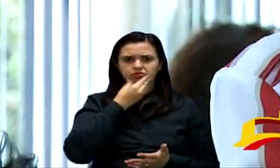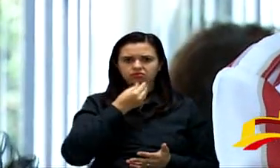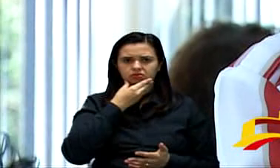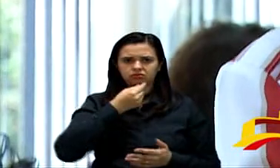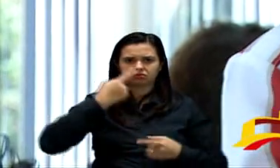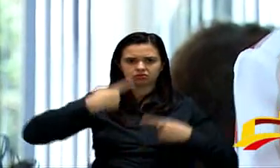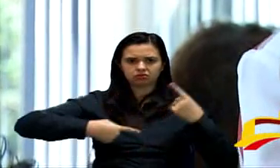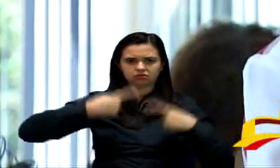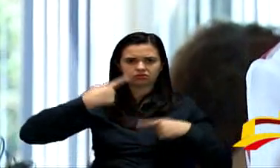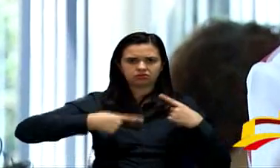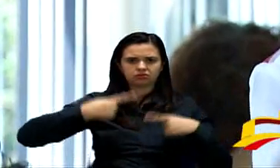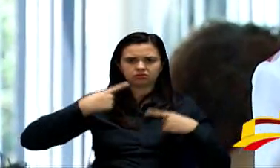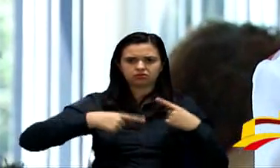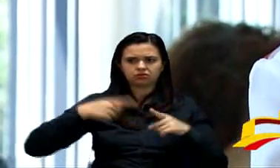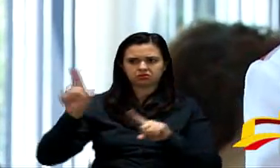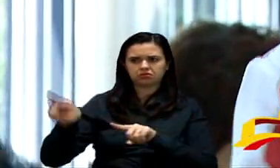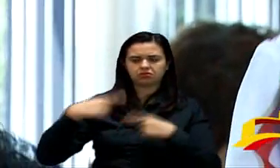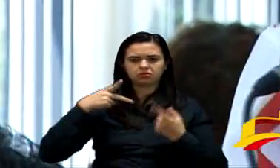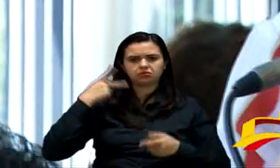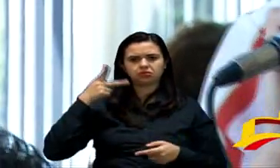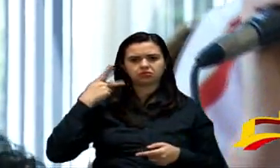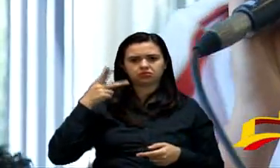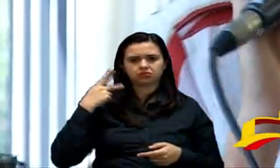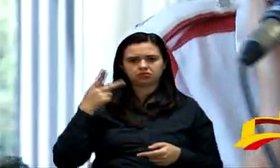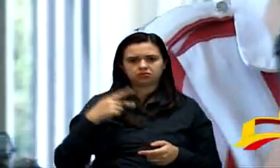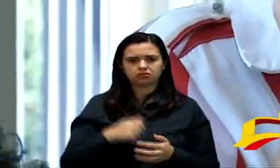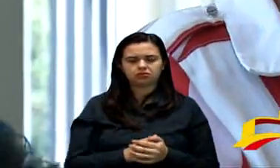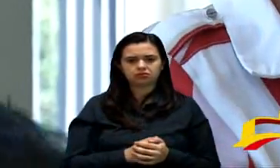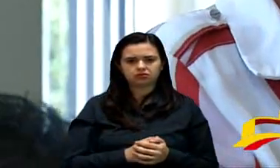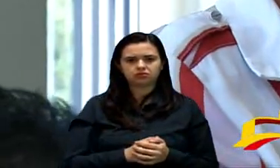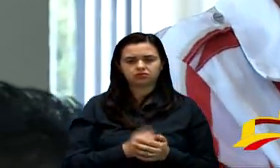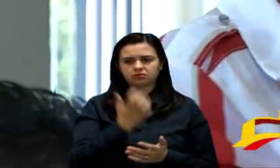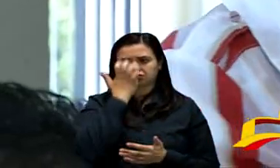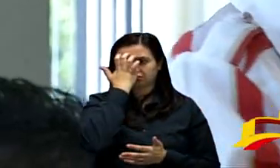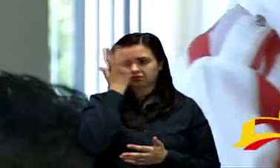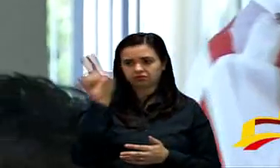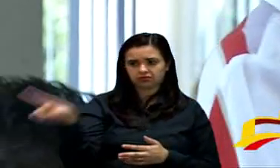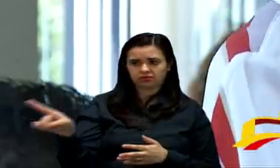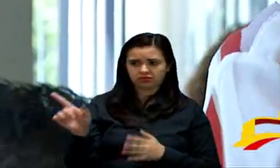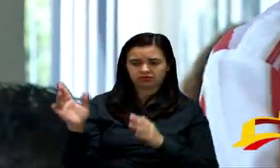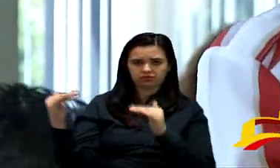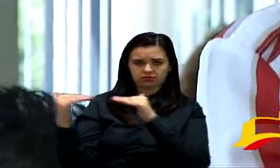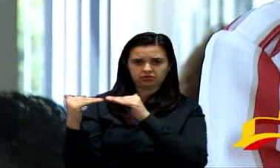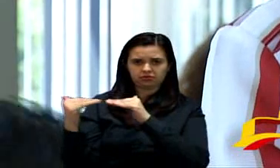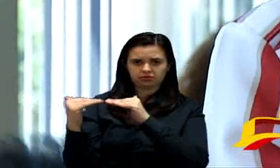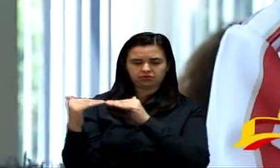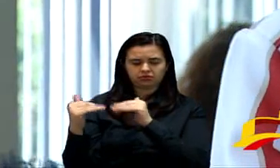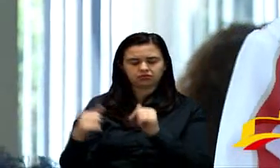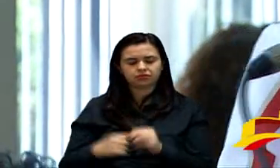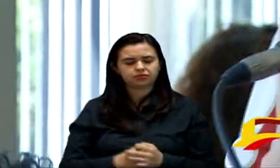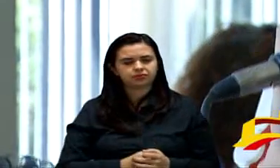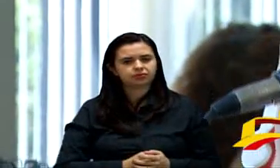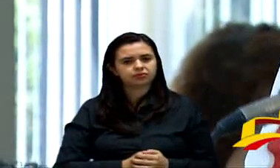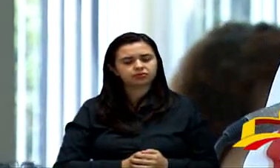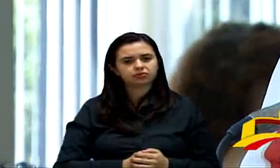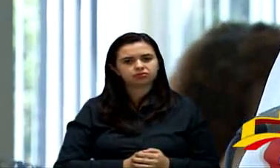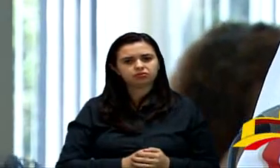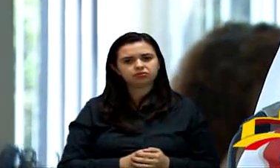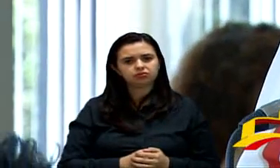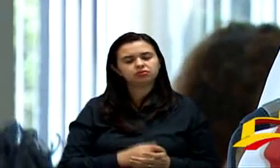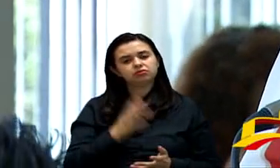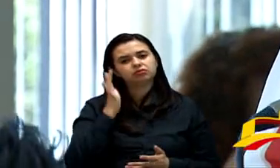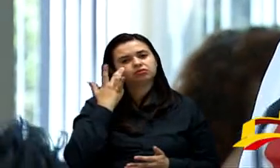já percebi. Então, é fácil abraçá-lo. Nós estamos aí discutindo, né? Eu gostaria de